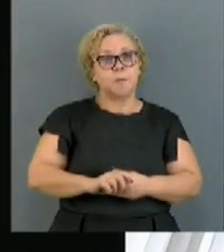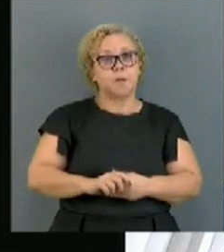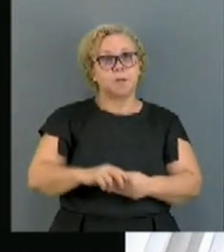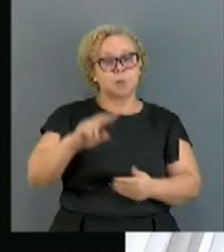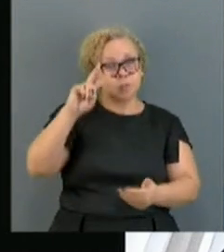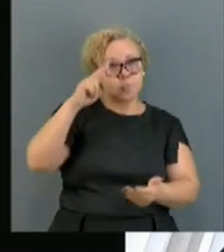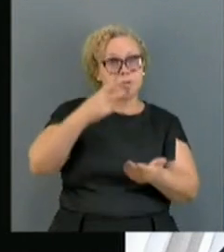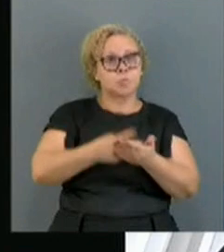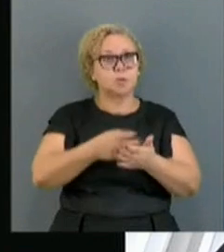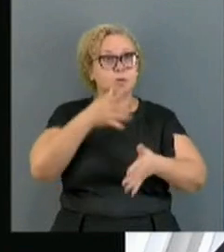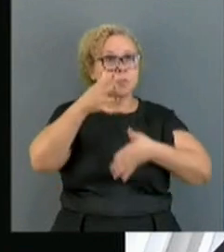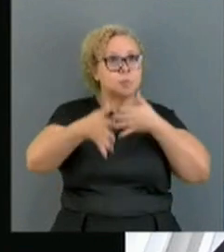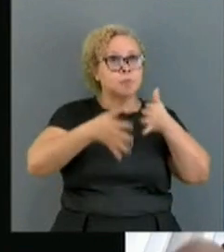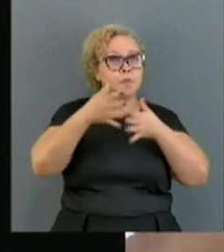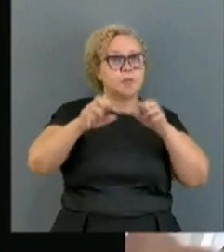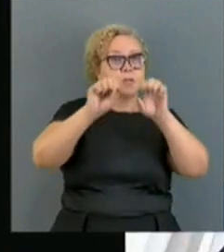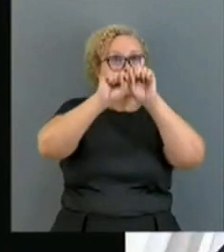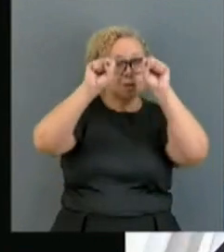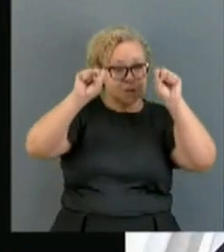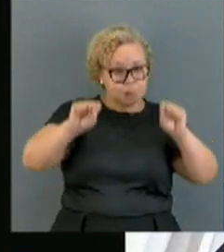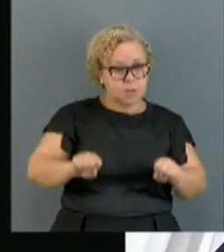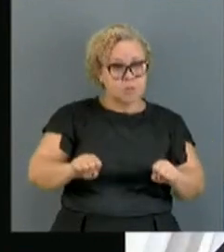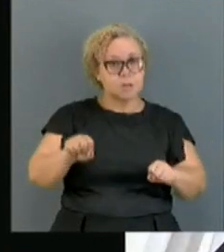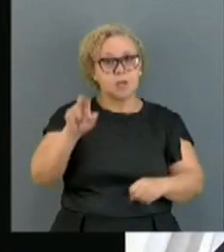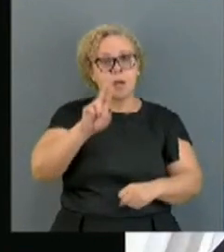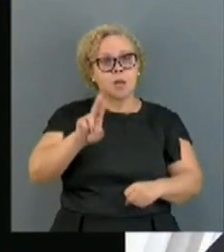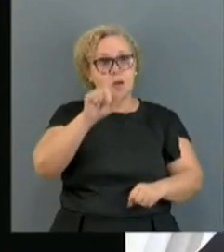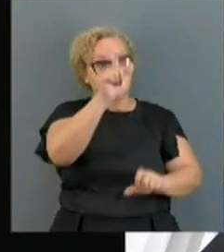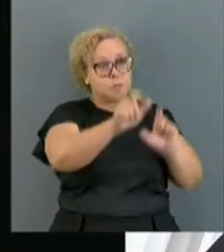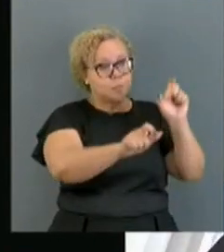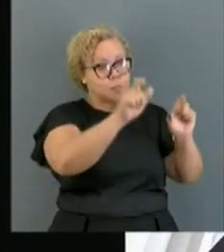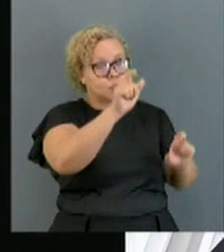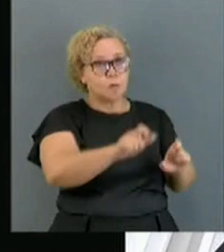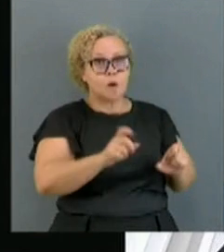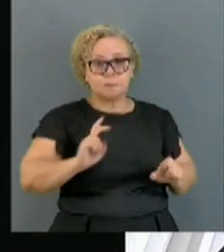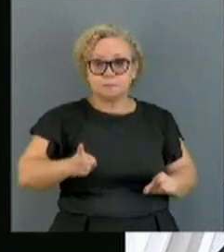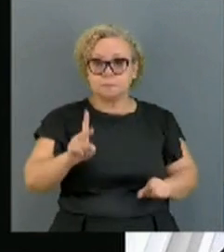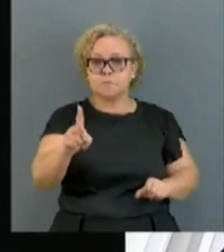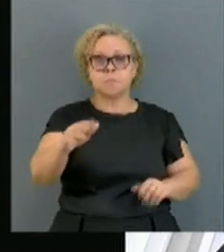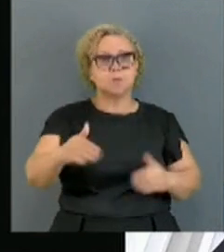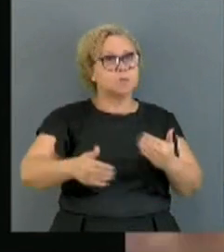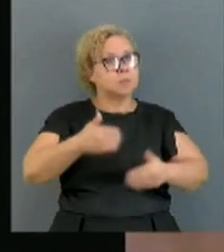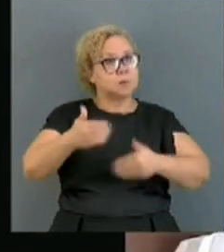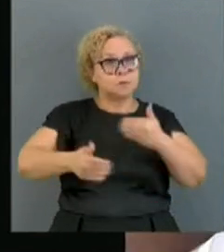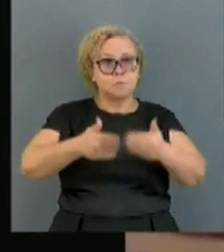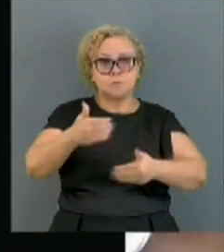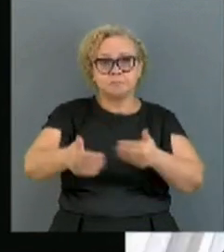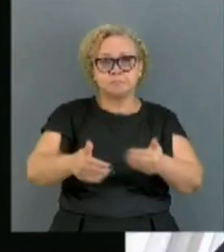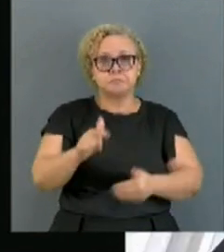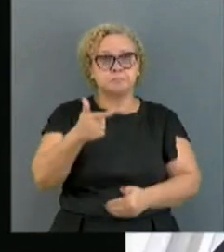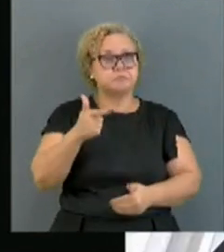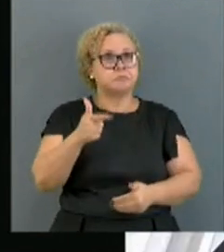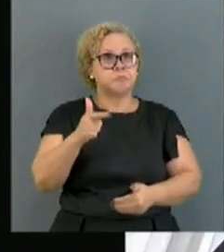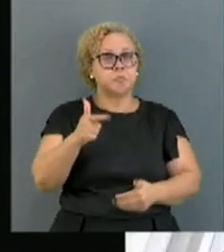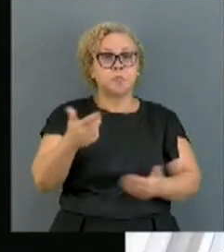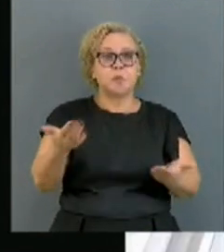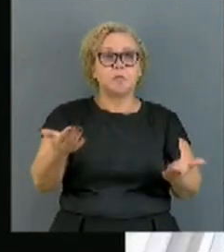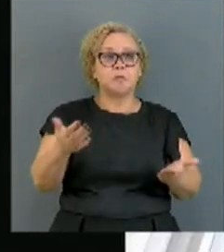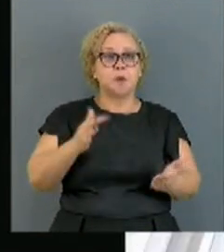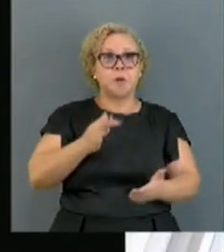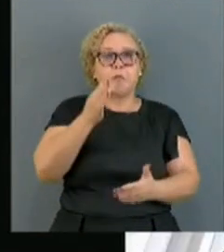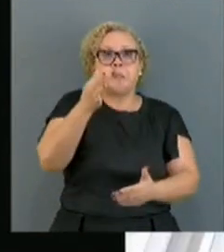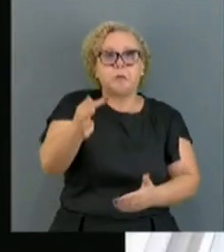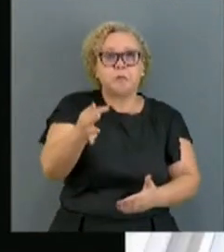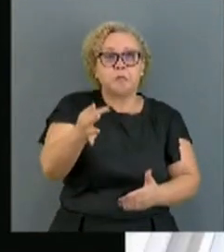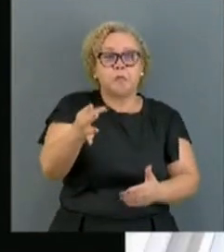falando de sistemas e usuários em constante evolução e não há no horizonte qualquer expectativa